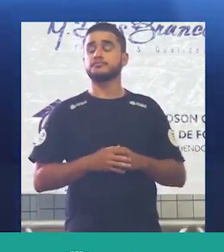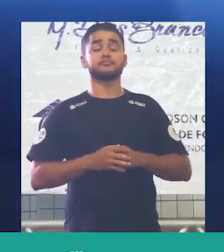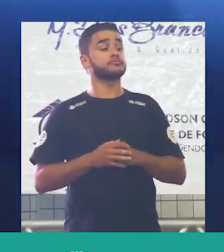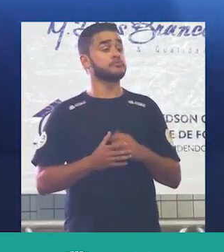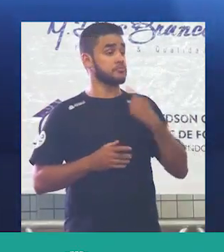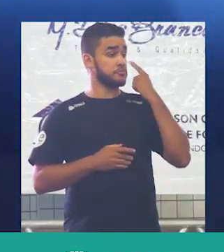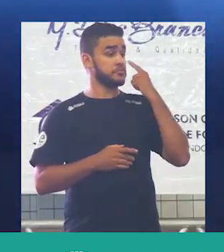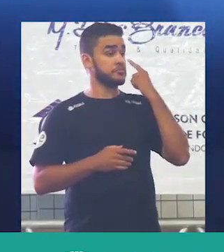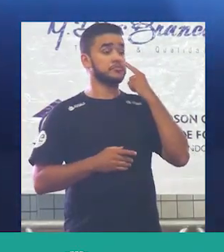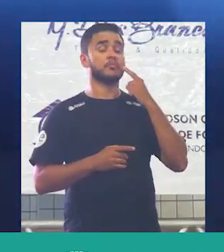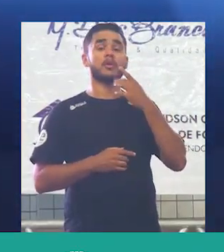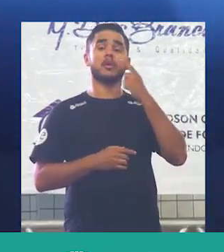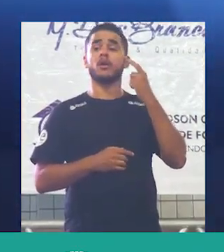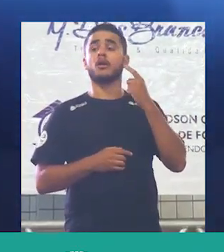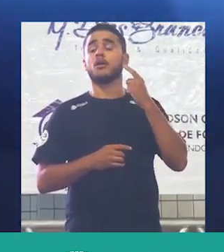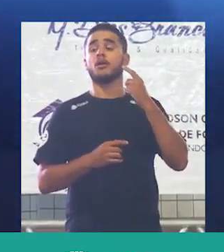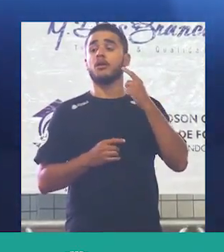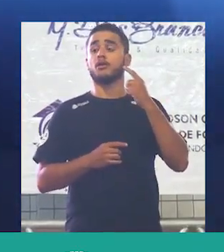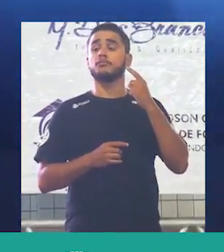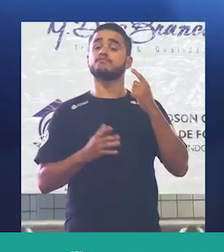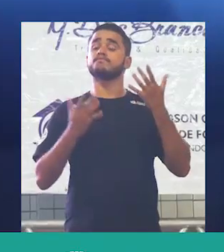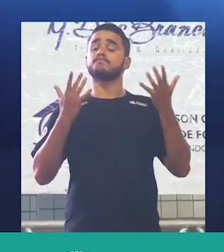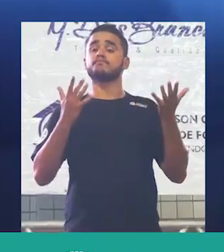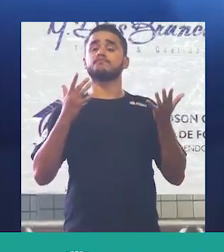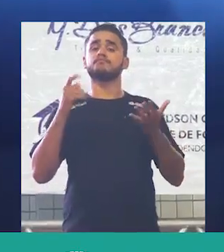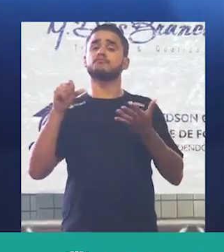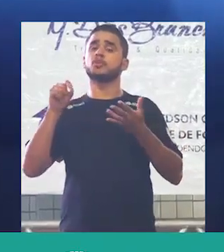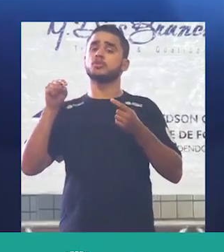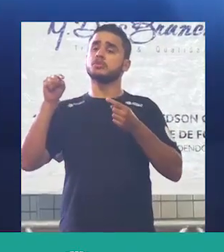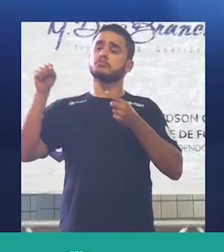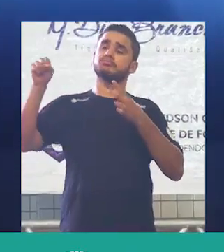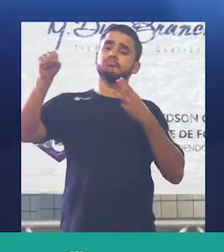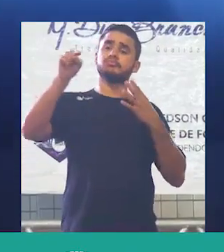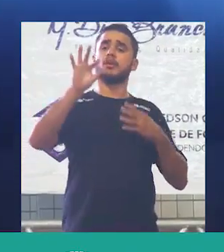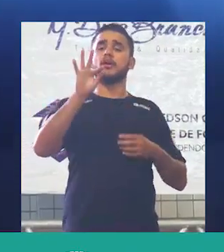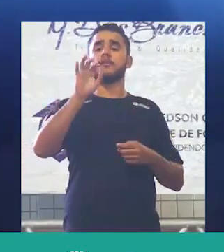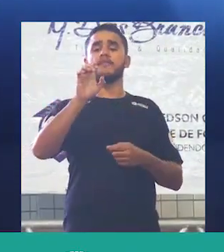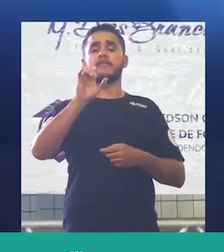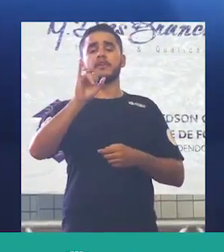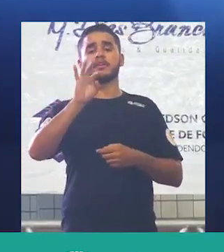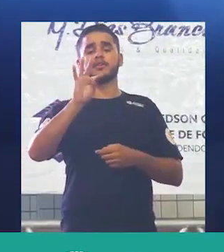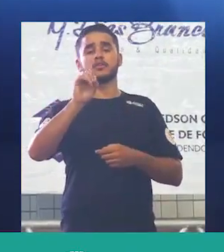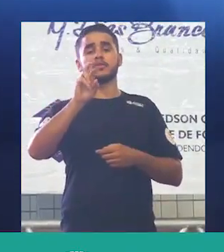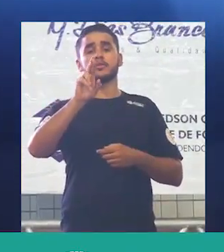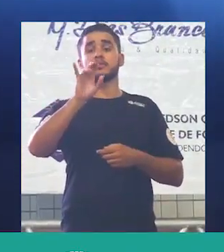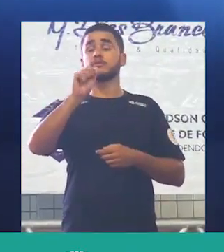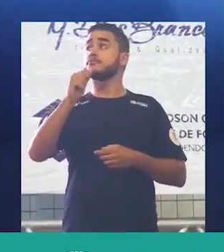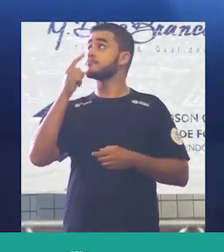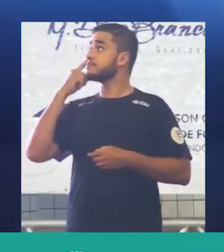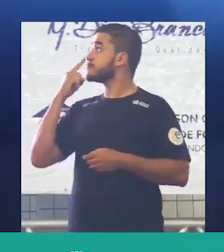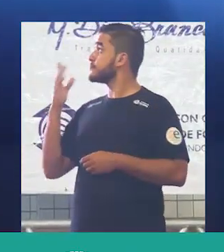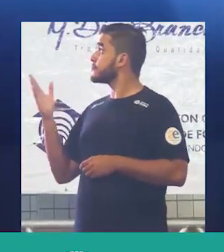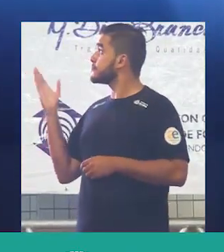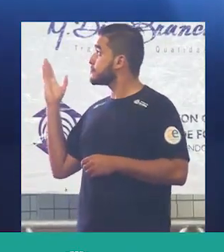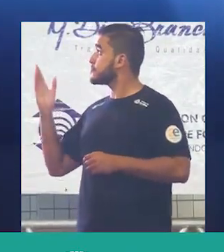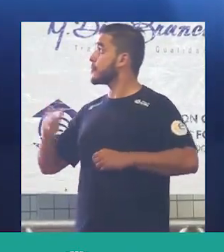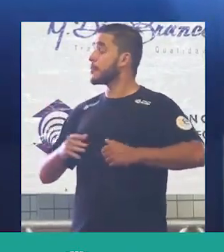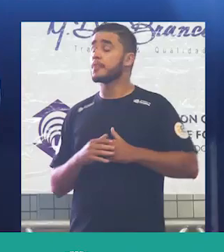bem, então dessa forma, o que eram feitorias, Ciliano? Feitorias